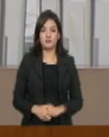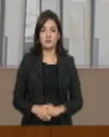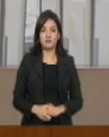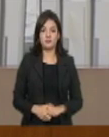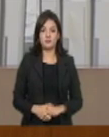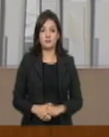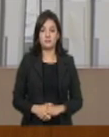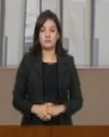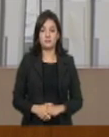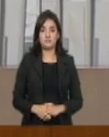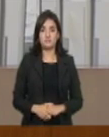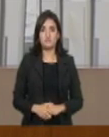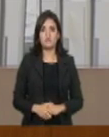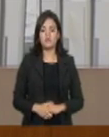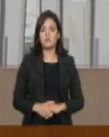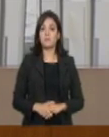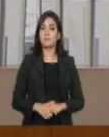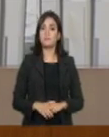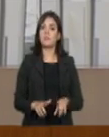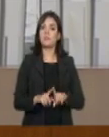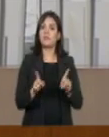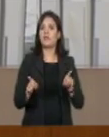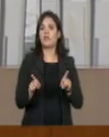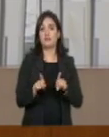De qualquer sorte,